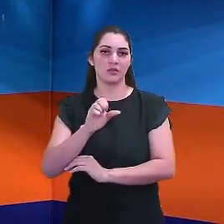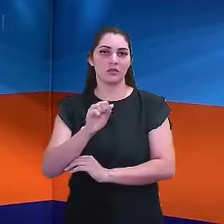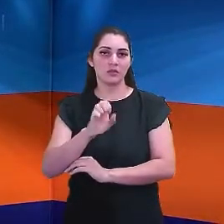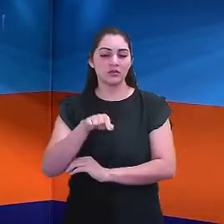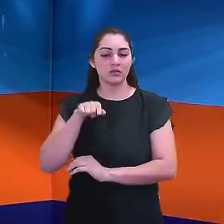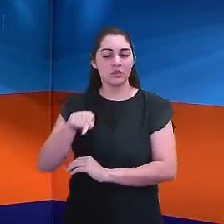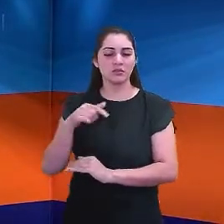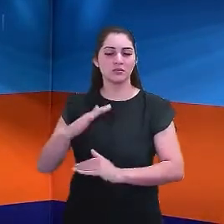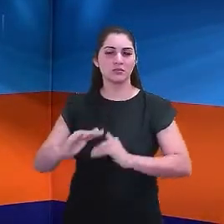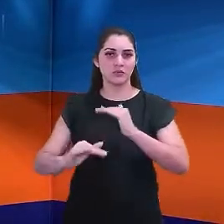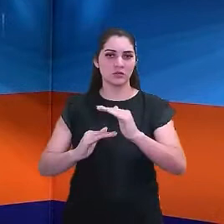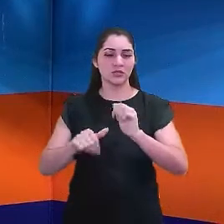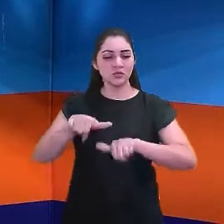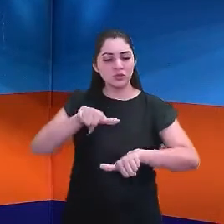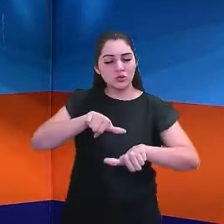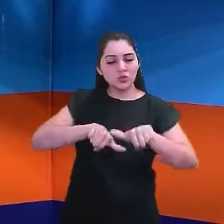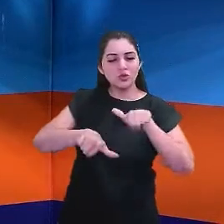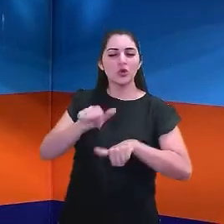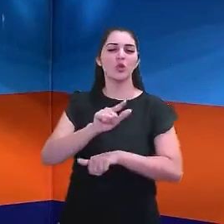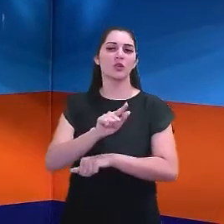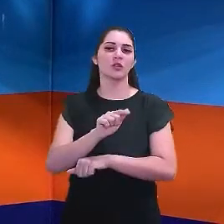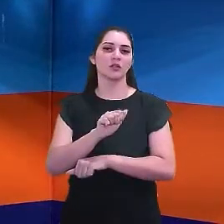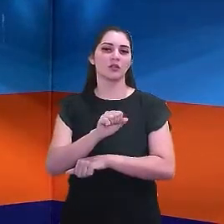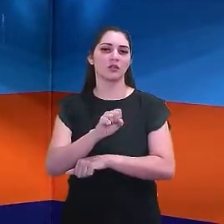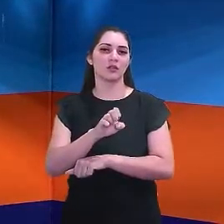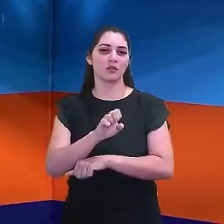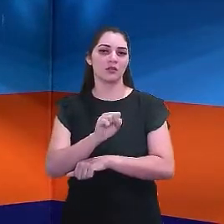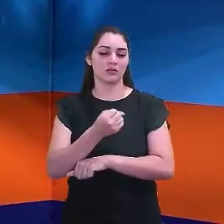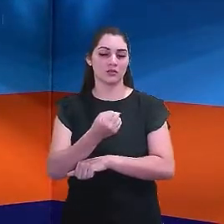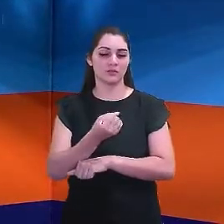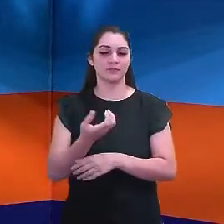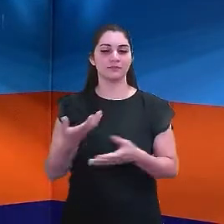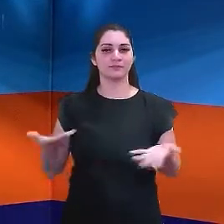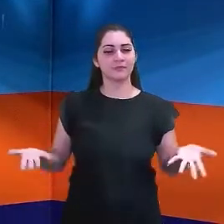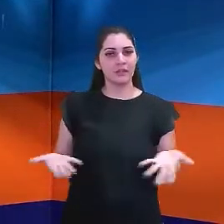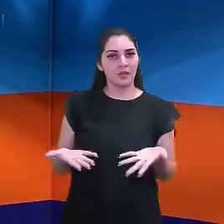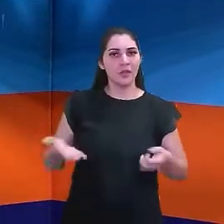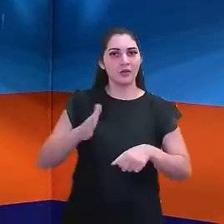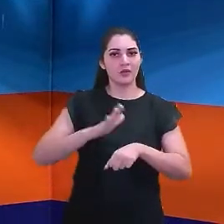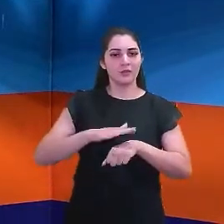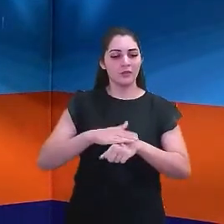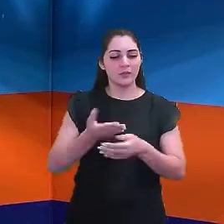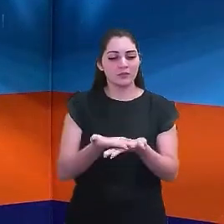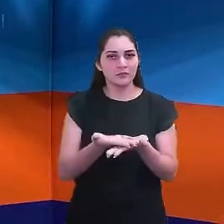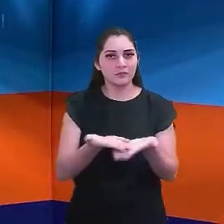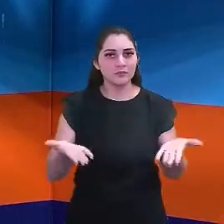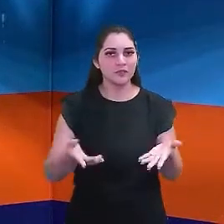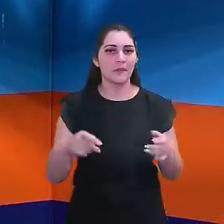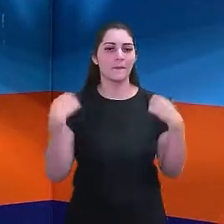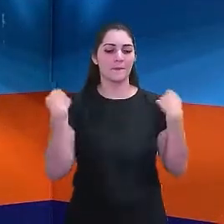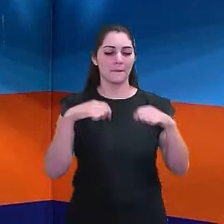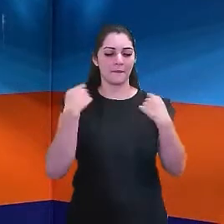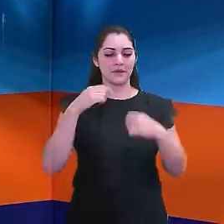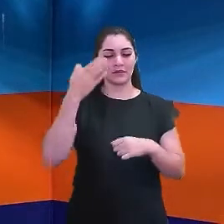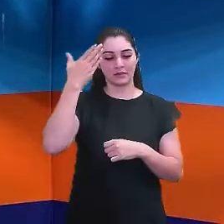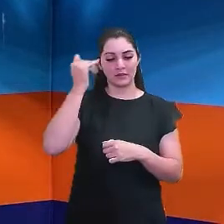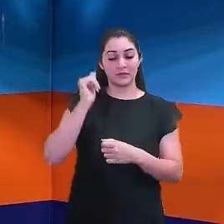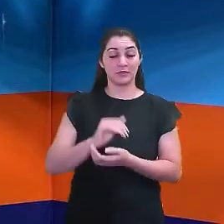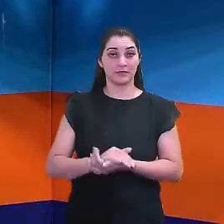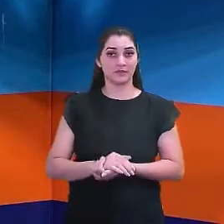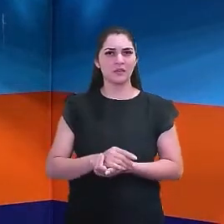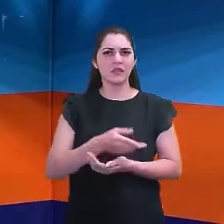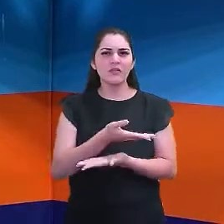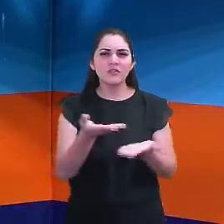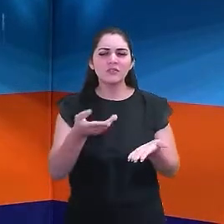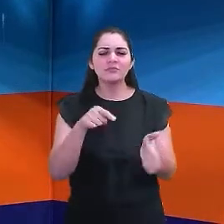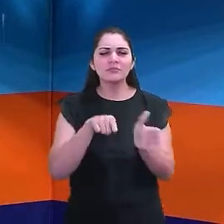de troca dos gases respiratórios. E aí, vem para aquele momento, você precisa saber. E aí você pode estar se